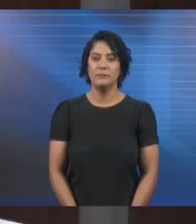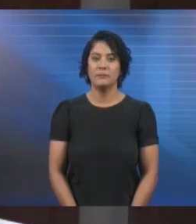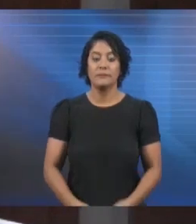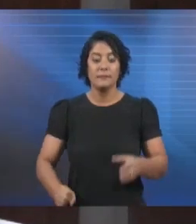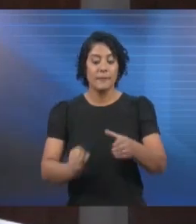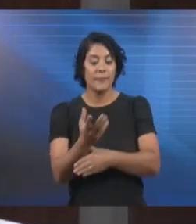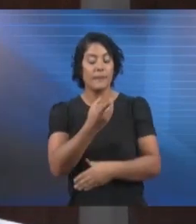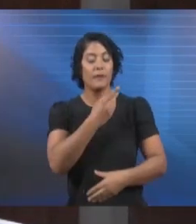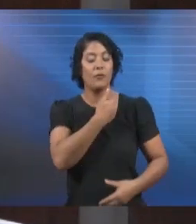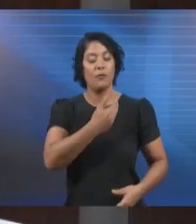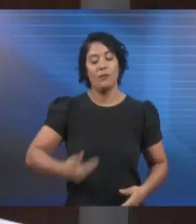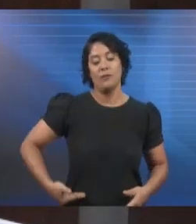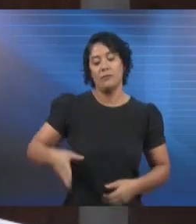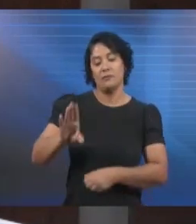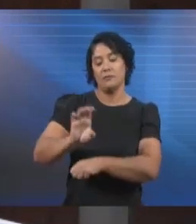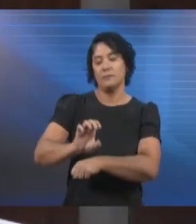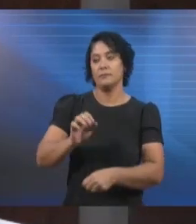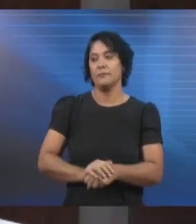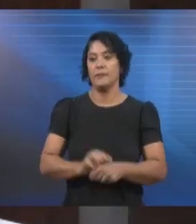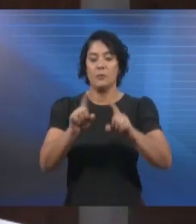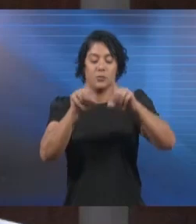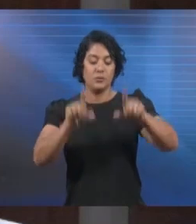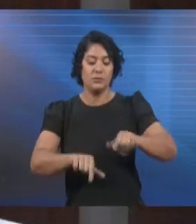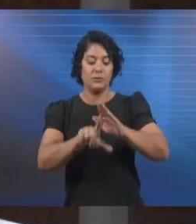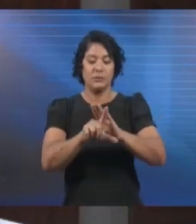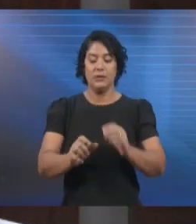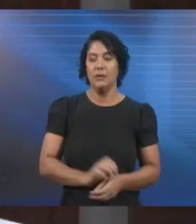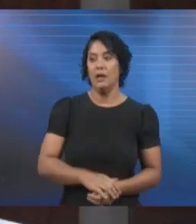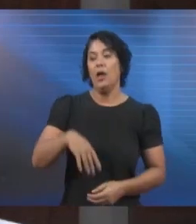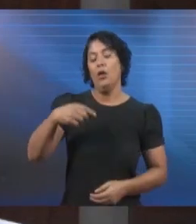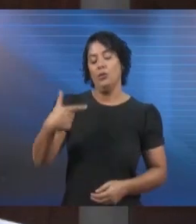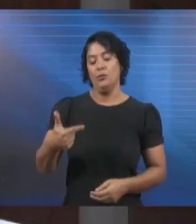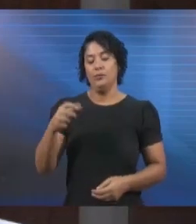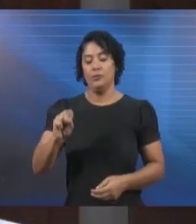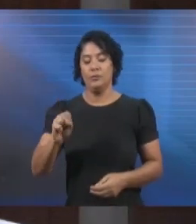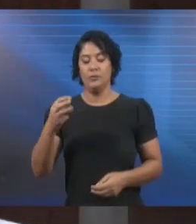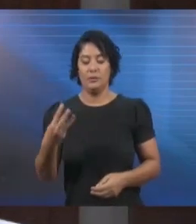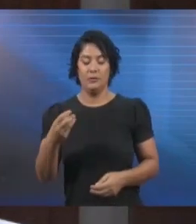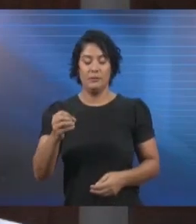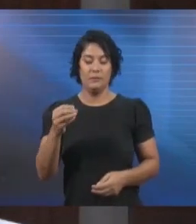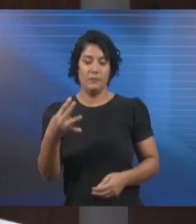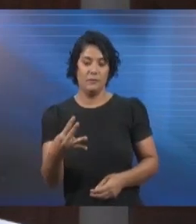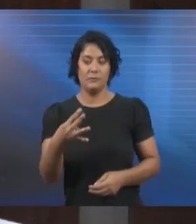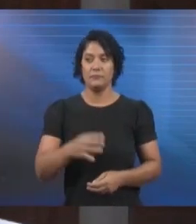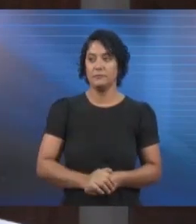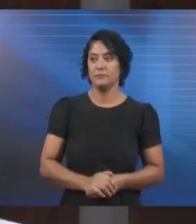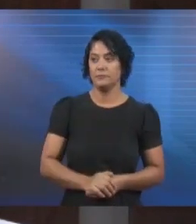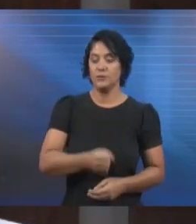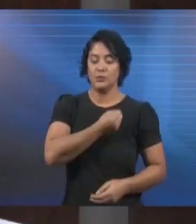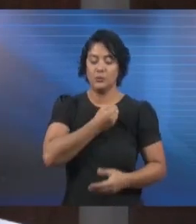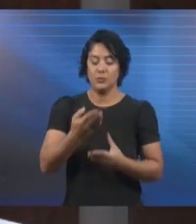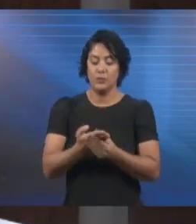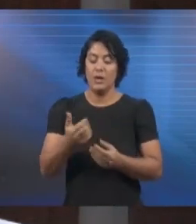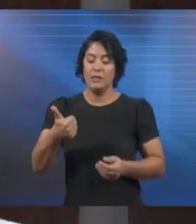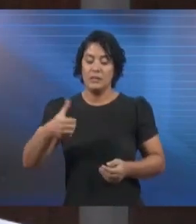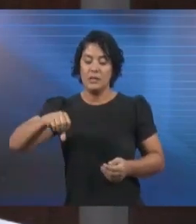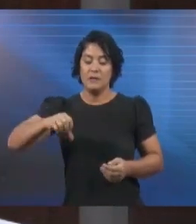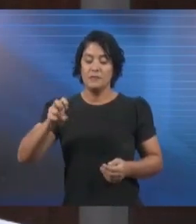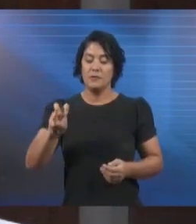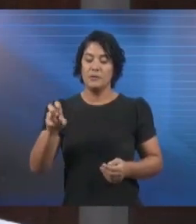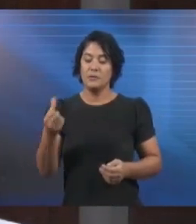inicitiva do Governo do Estado projeto de lei número 283 2024 número do processo